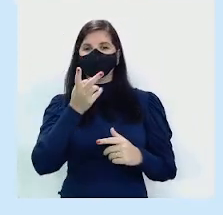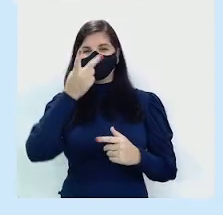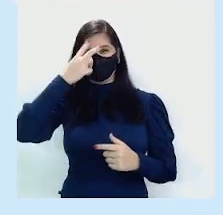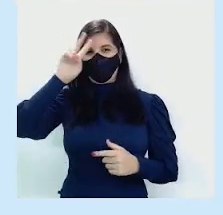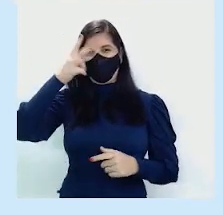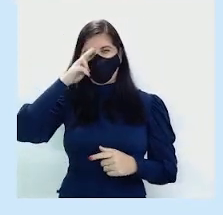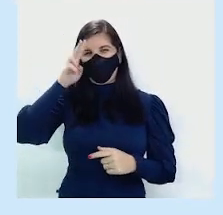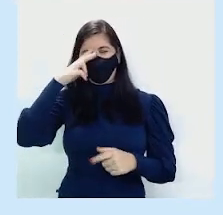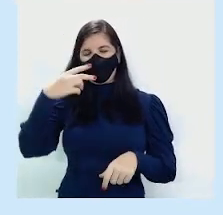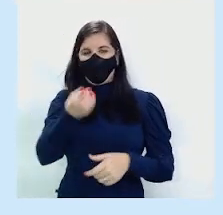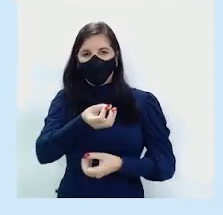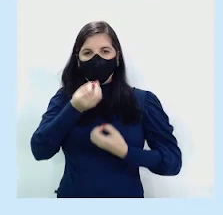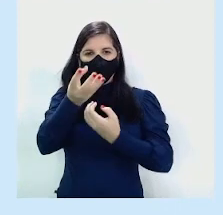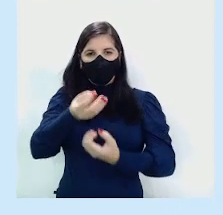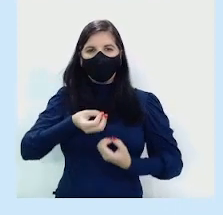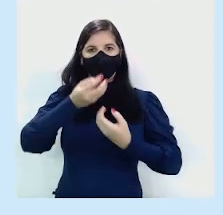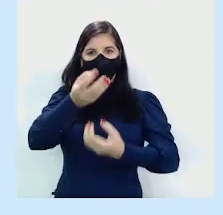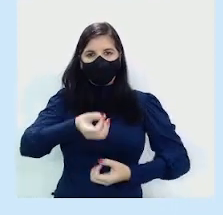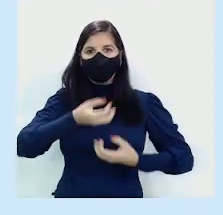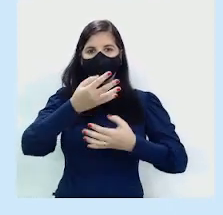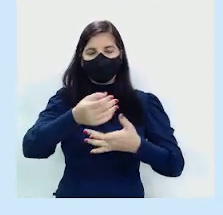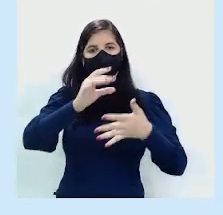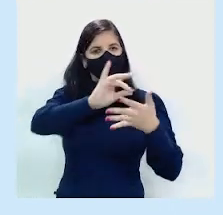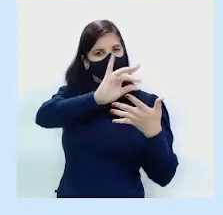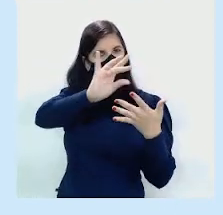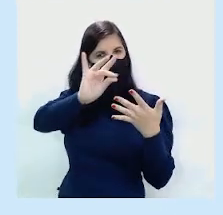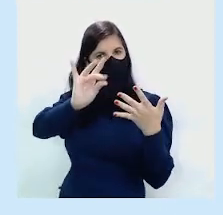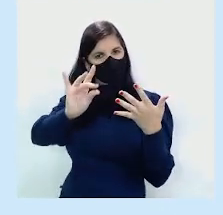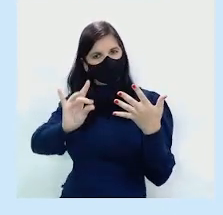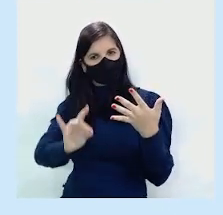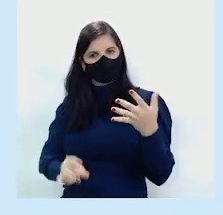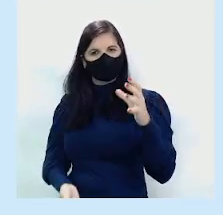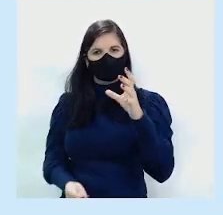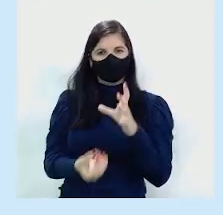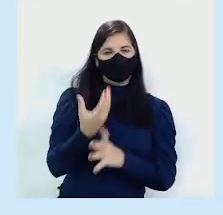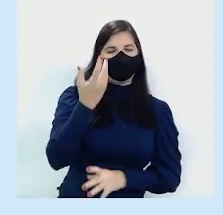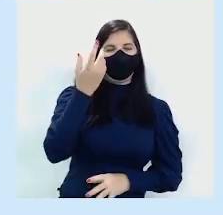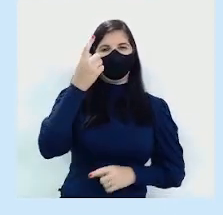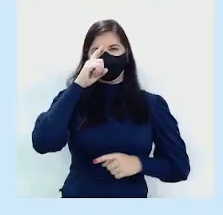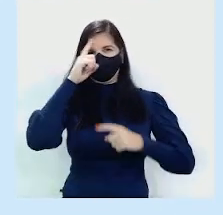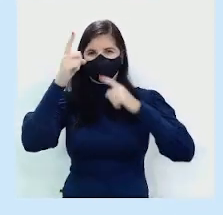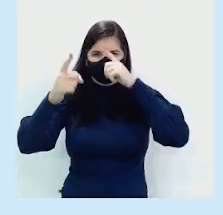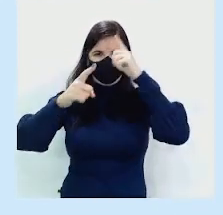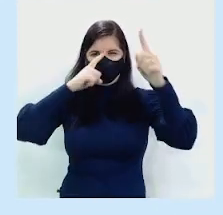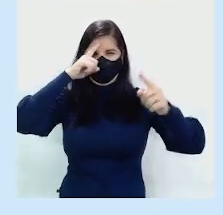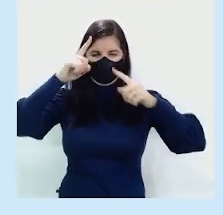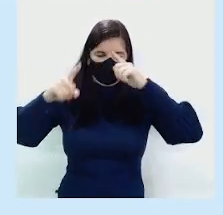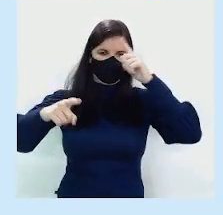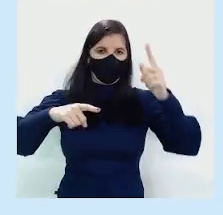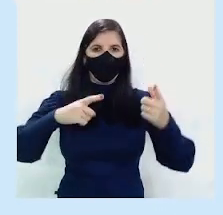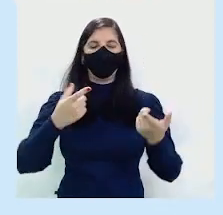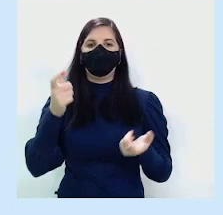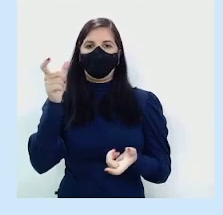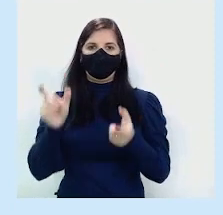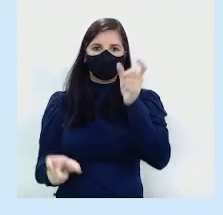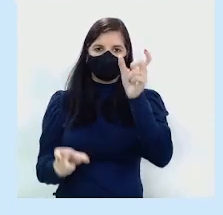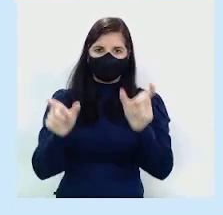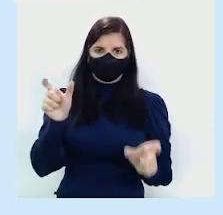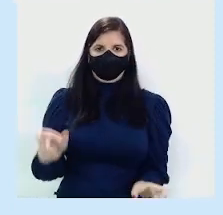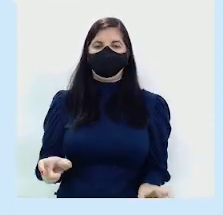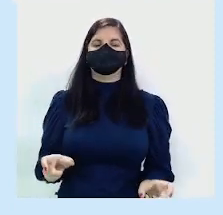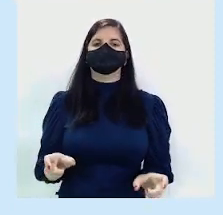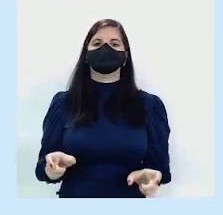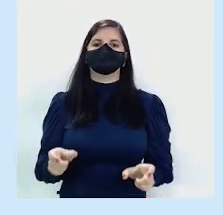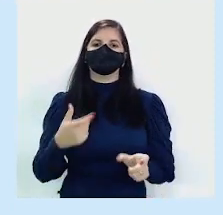aí que é ótimo em contar histórias, criar histórias, inventar personagens, não é? Então,